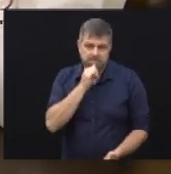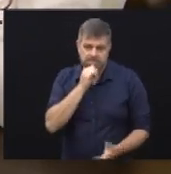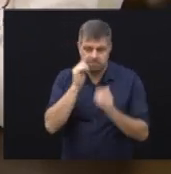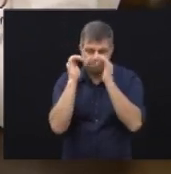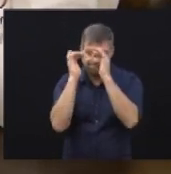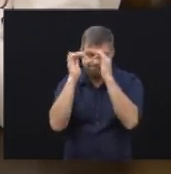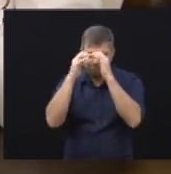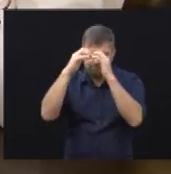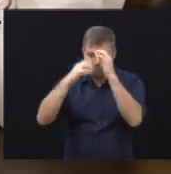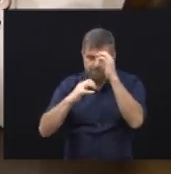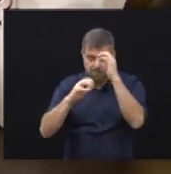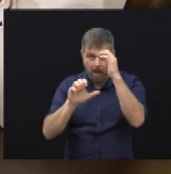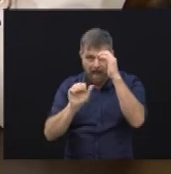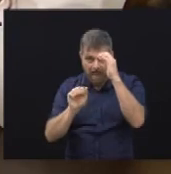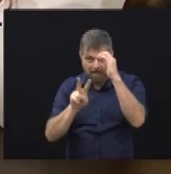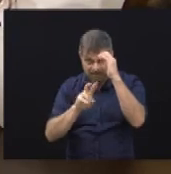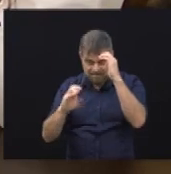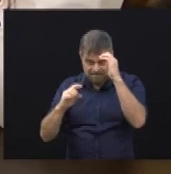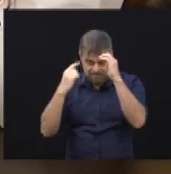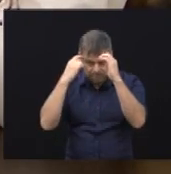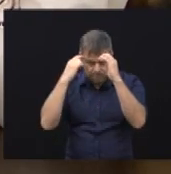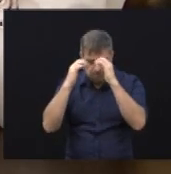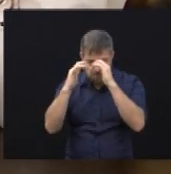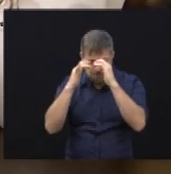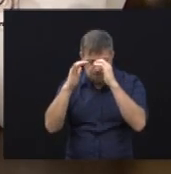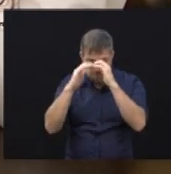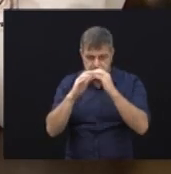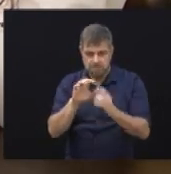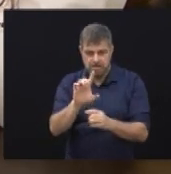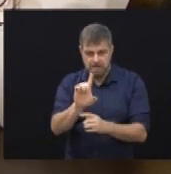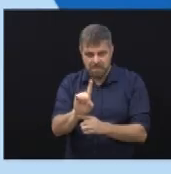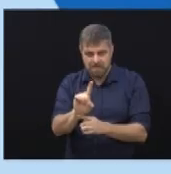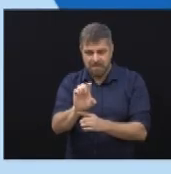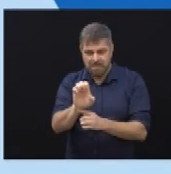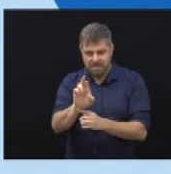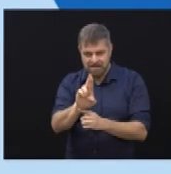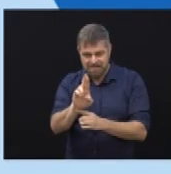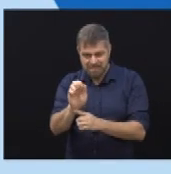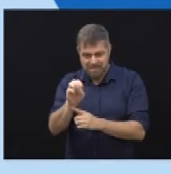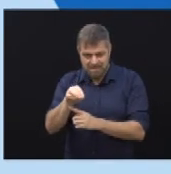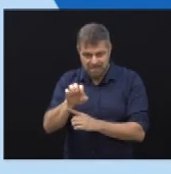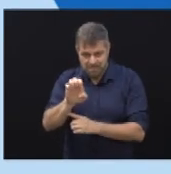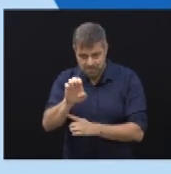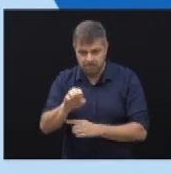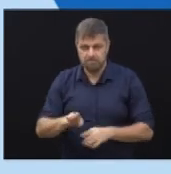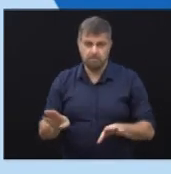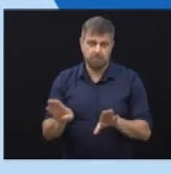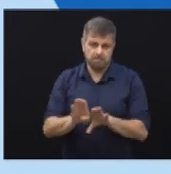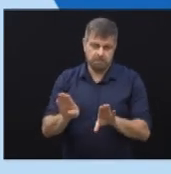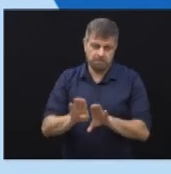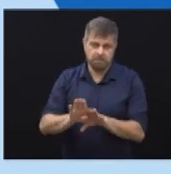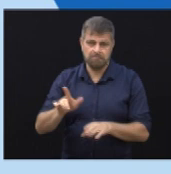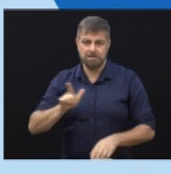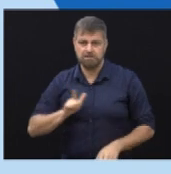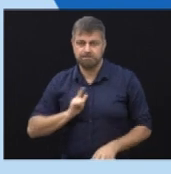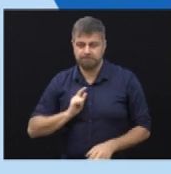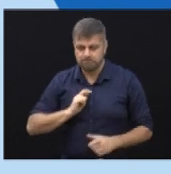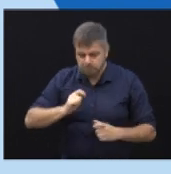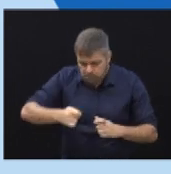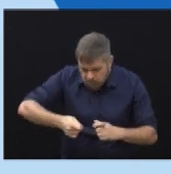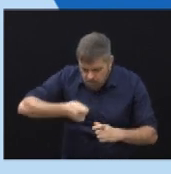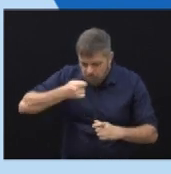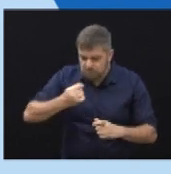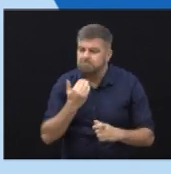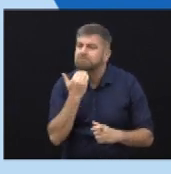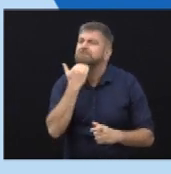um AVC, né, o acidente vascular encefálico, mais conhecido como derrame, ou também uma disfagia, que